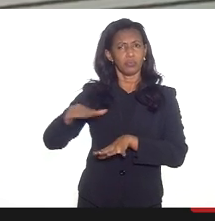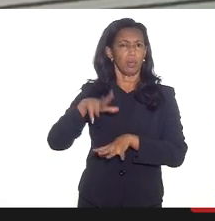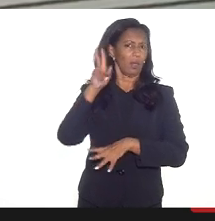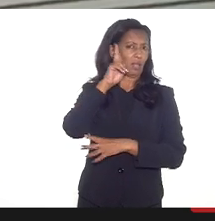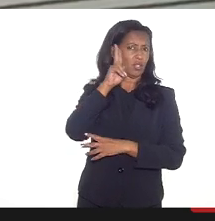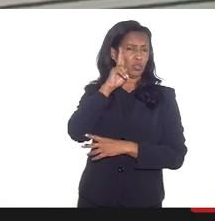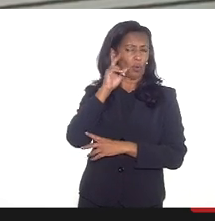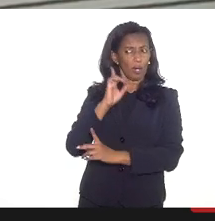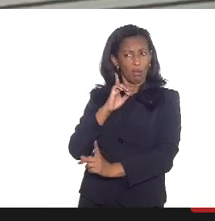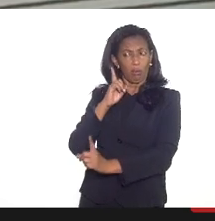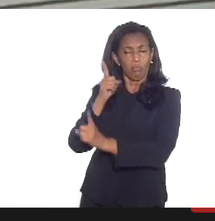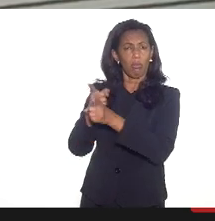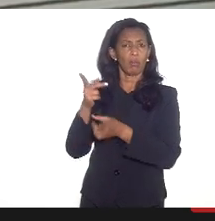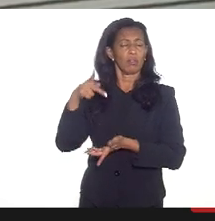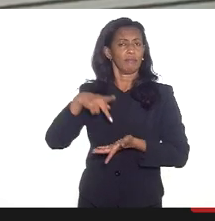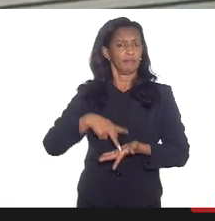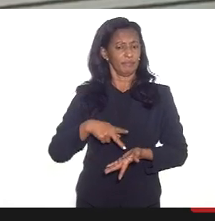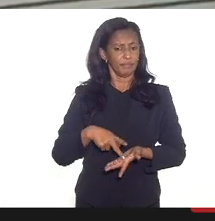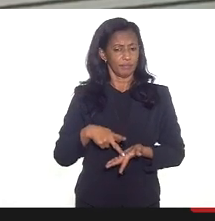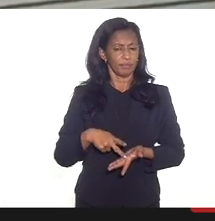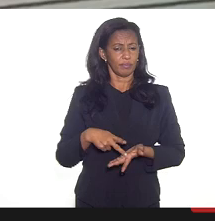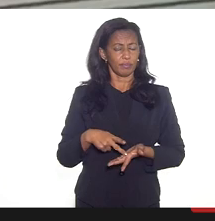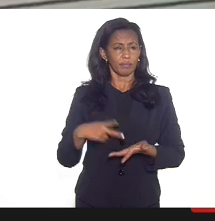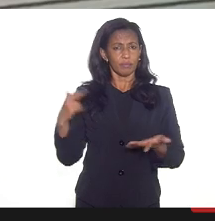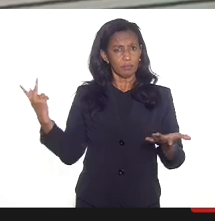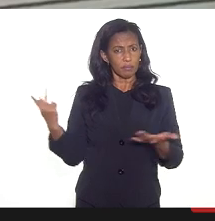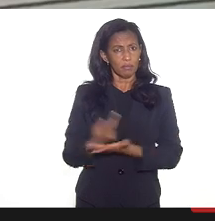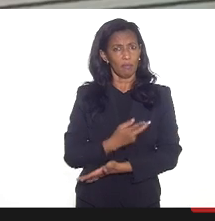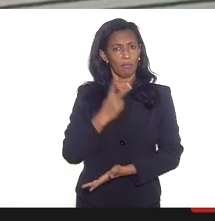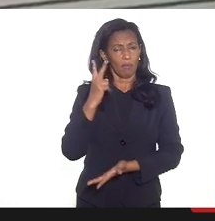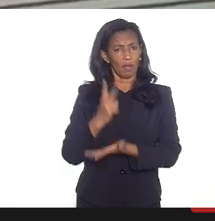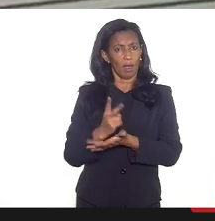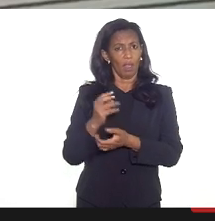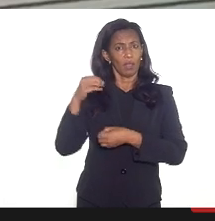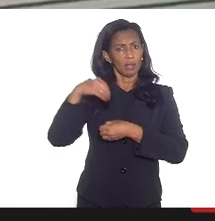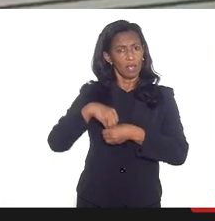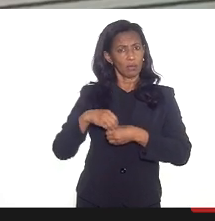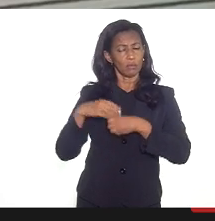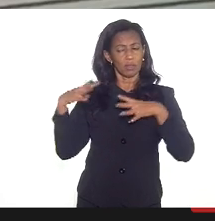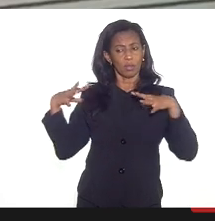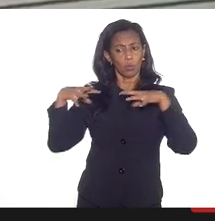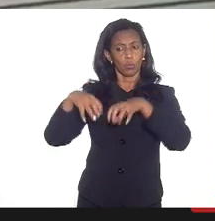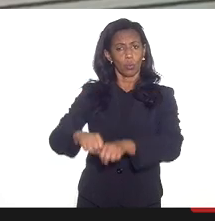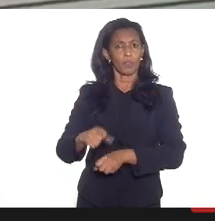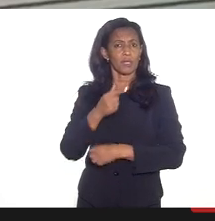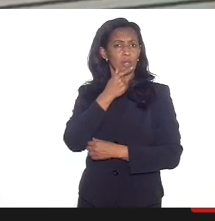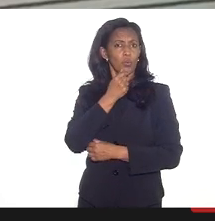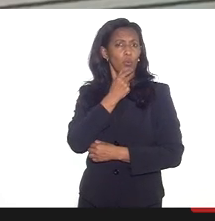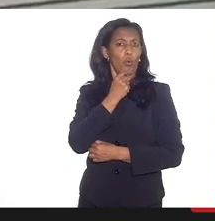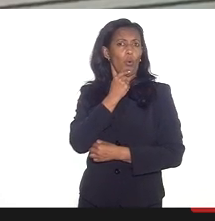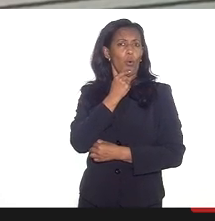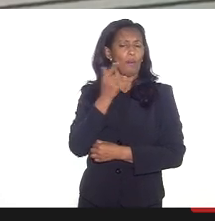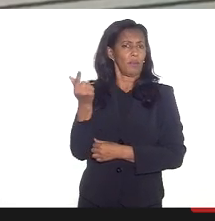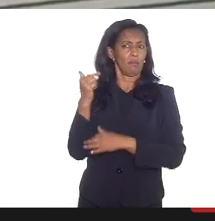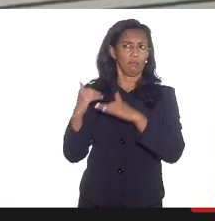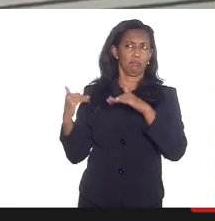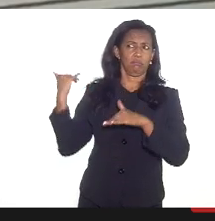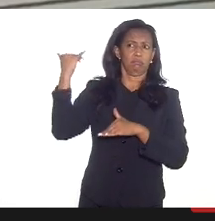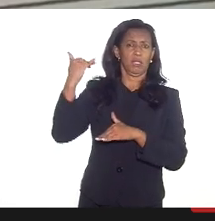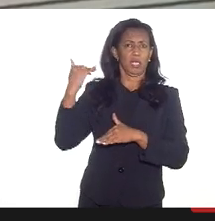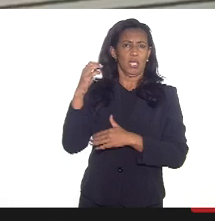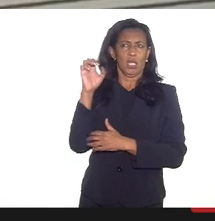encontra essa realidade contundente, né? Dessa dominação do homem em relação à mulher, sendo o senhor,